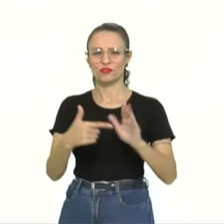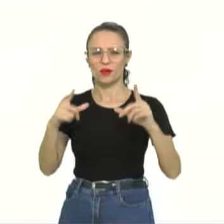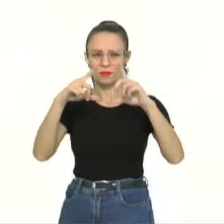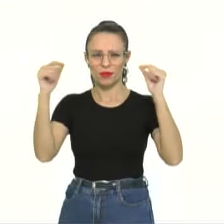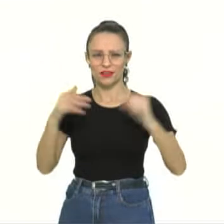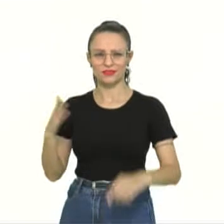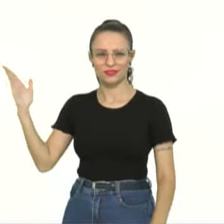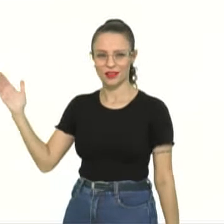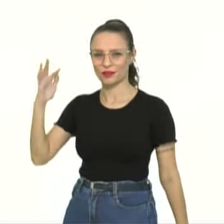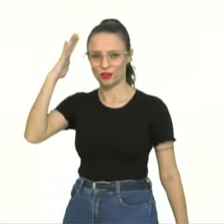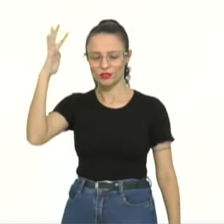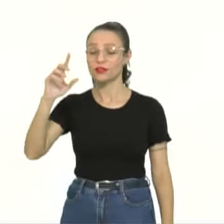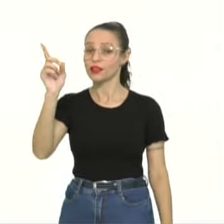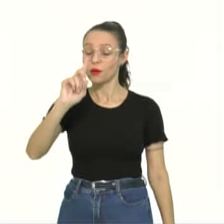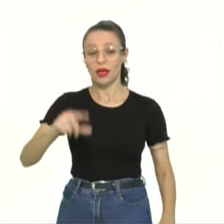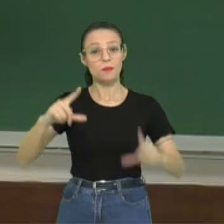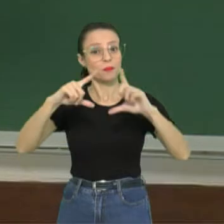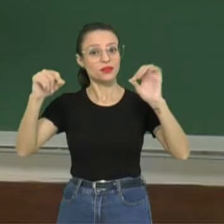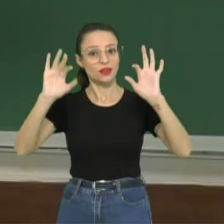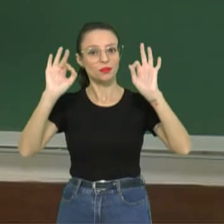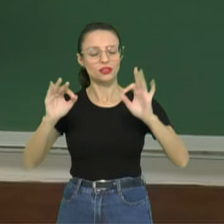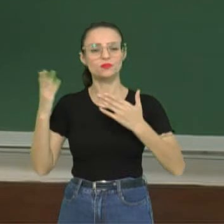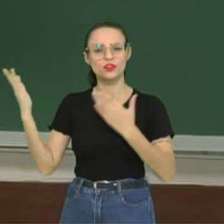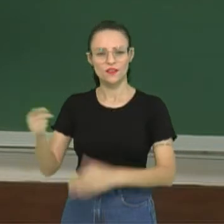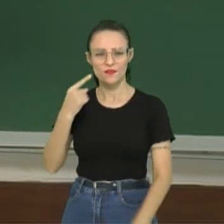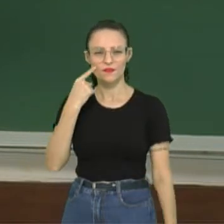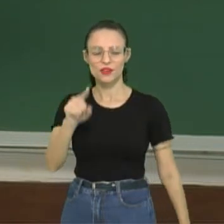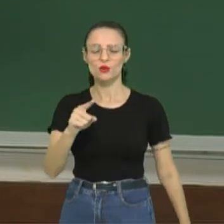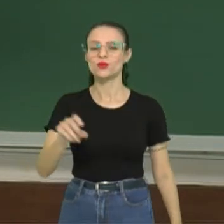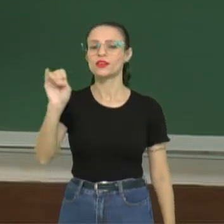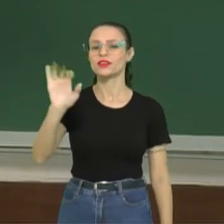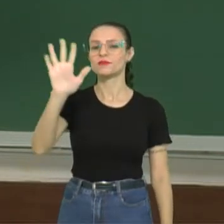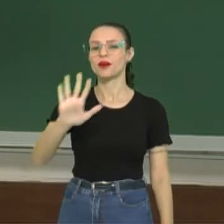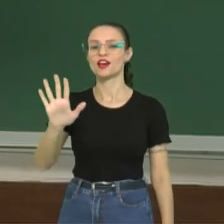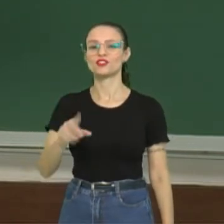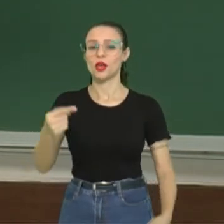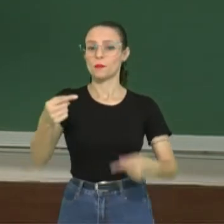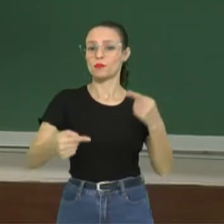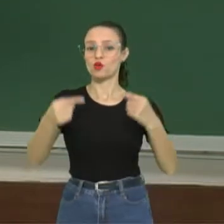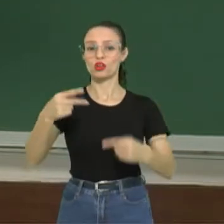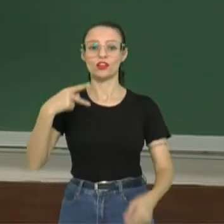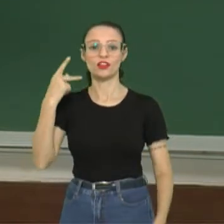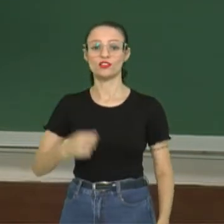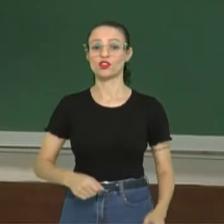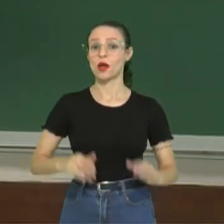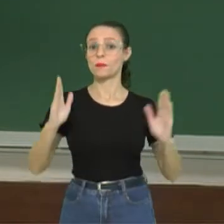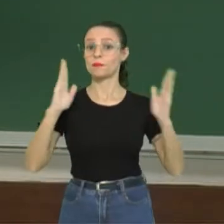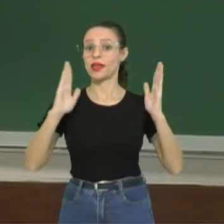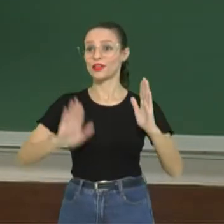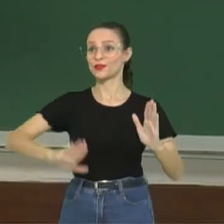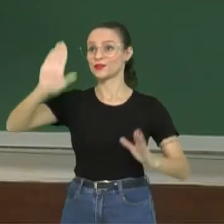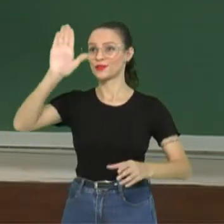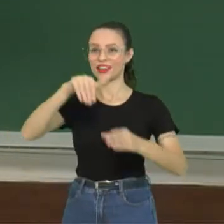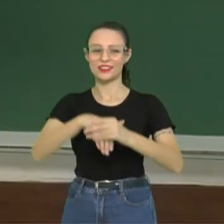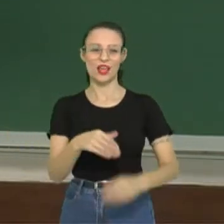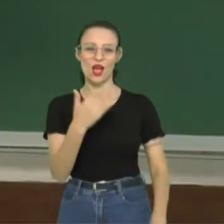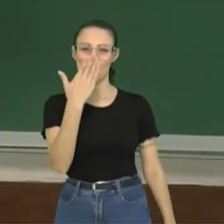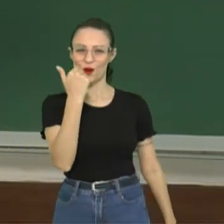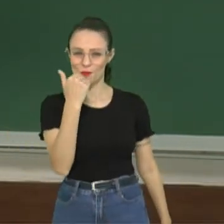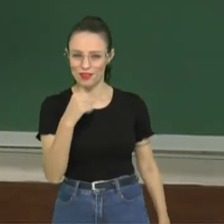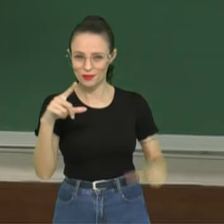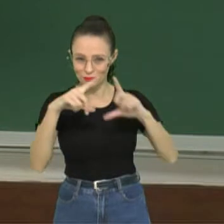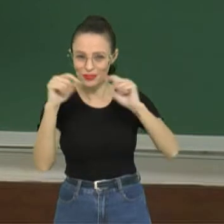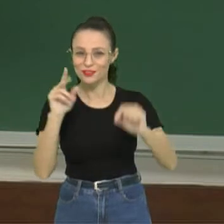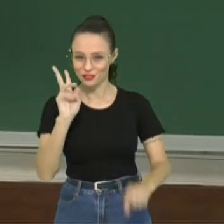pastel ali eu tô tendo uma ilusão então eu posso até o mesmo Você viu Aquelas imagens de político na época de eleição comer um pastelzinho